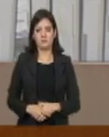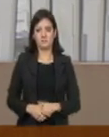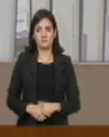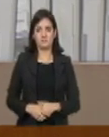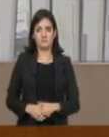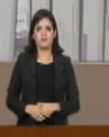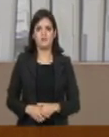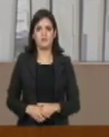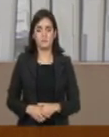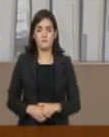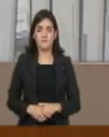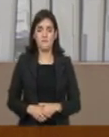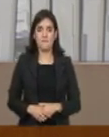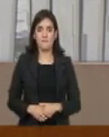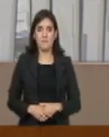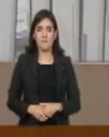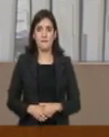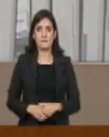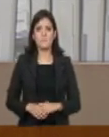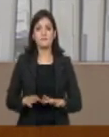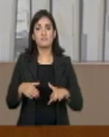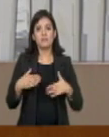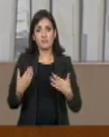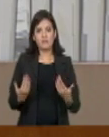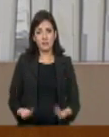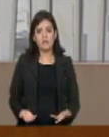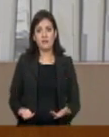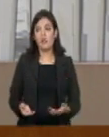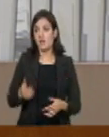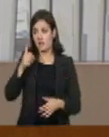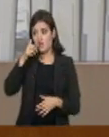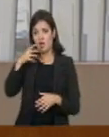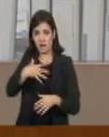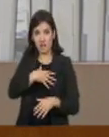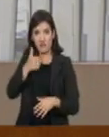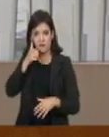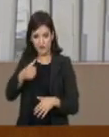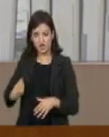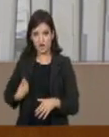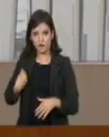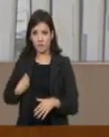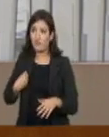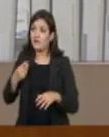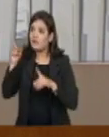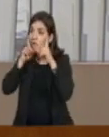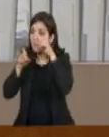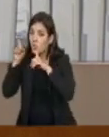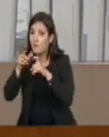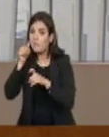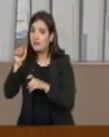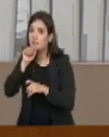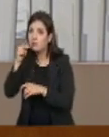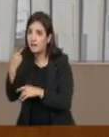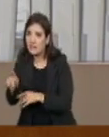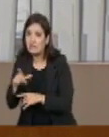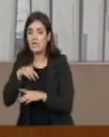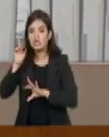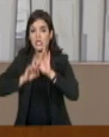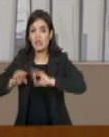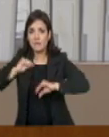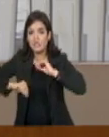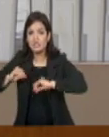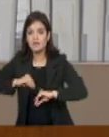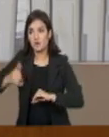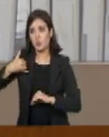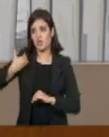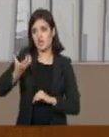Ministro Dias Toffoli, então, olha para cada um dos colegas. Que tinha depressão profunda, de 64